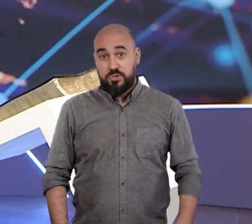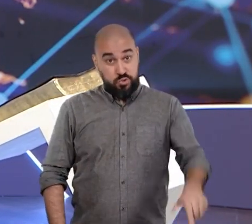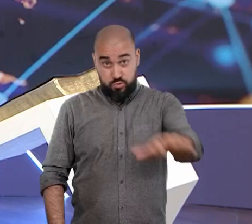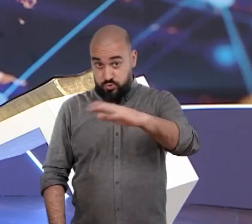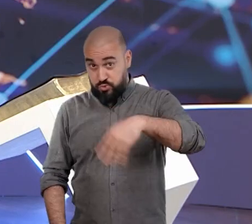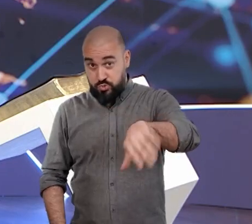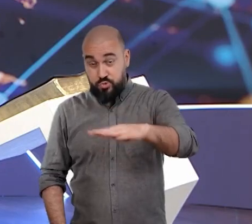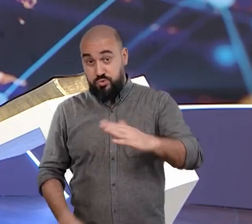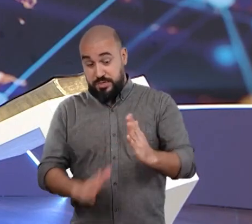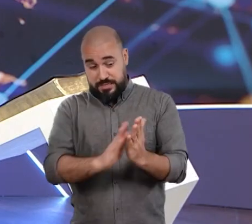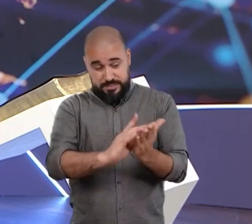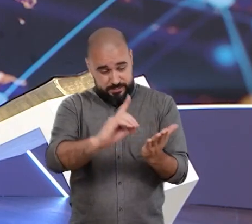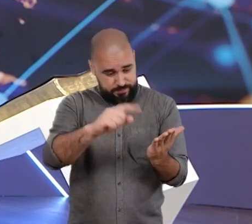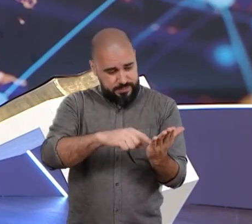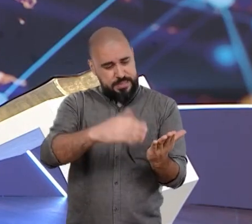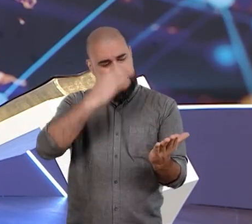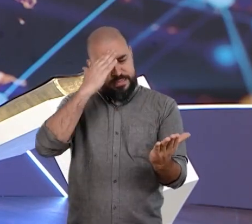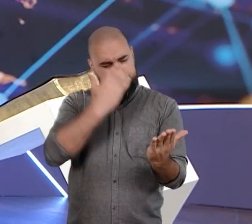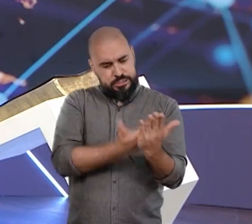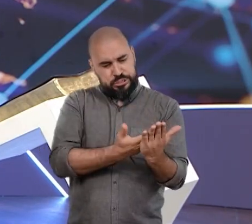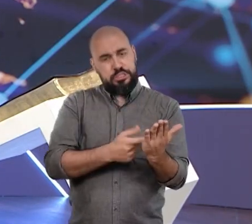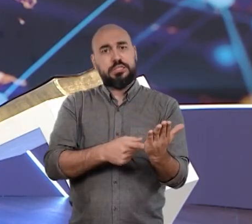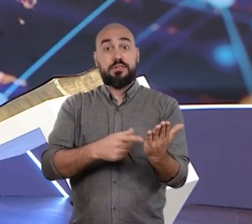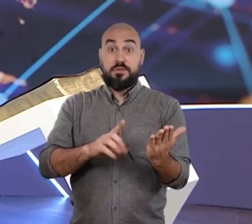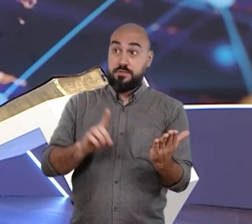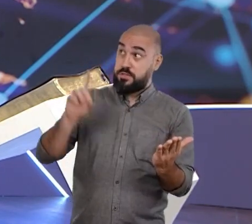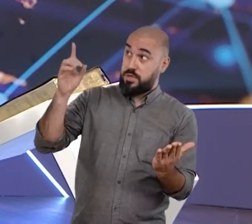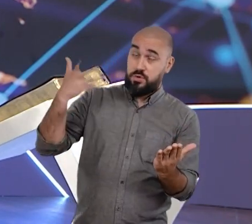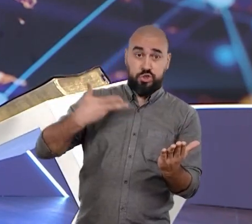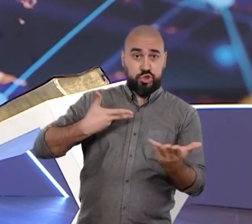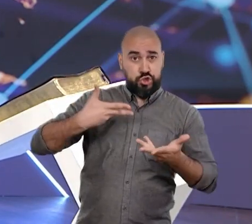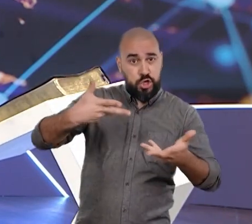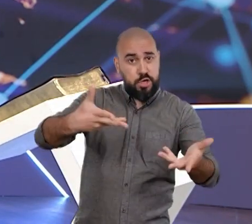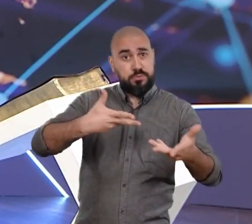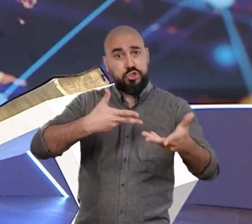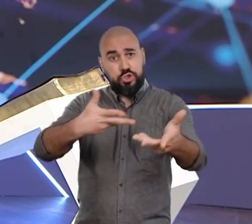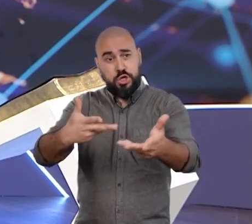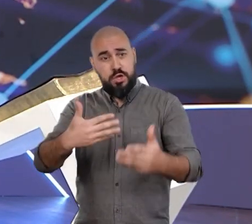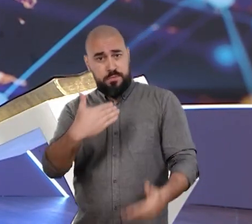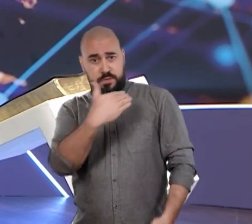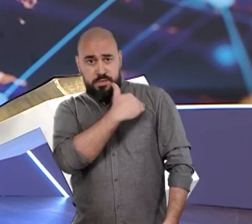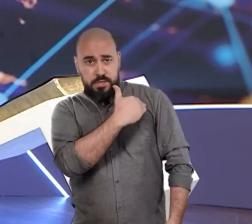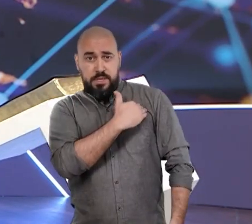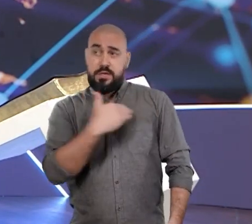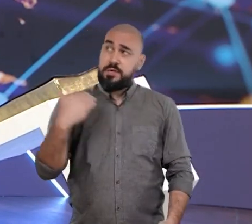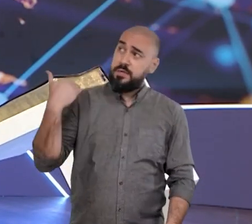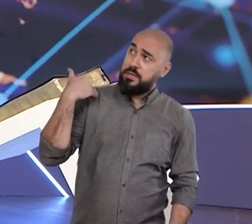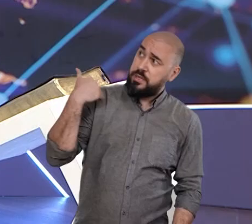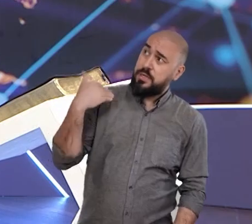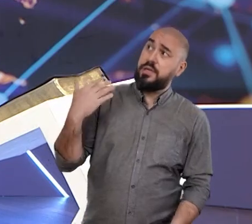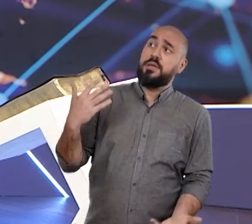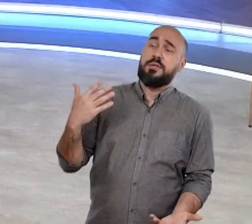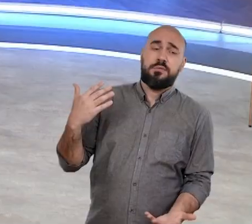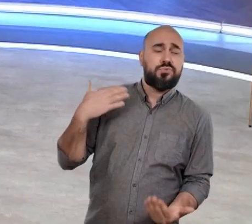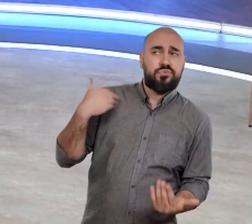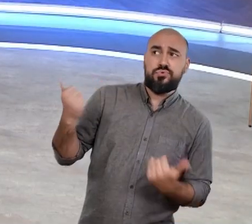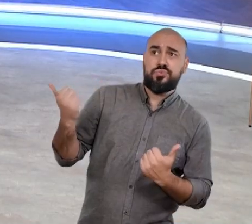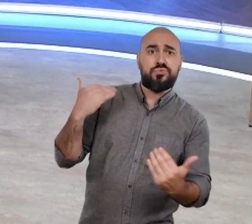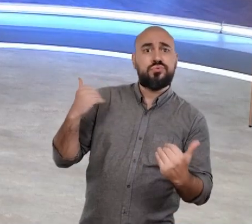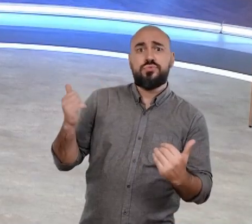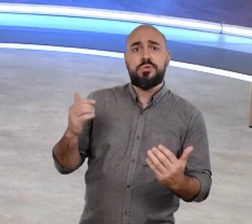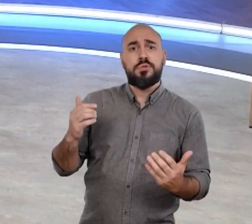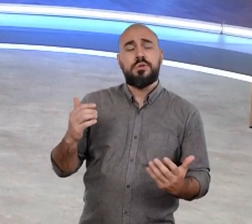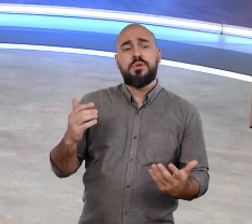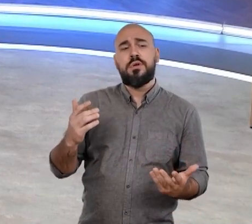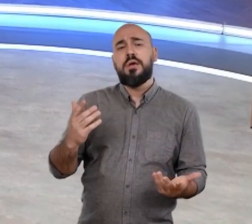que ouvem os convites, os apelos da graça, que chegam até o meu e o seu coração. Para